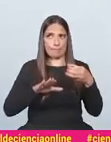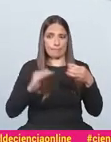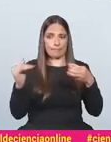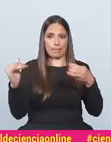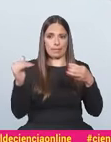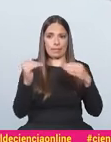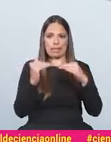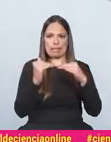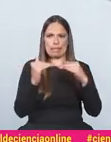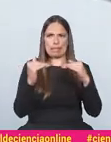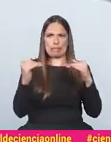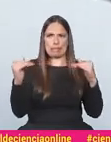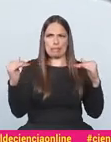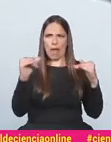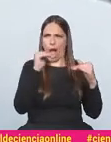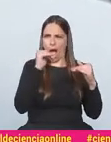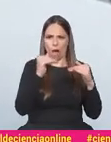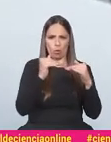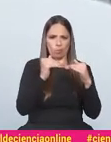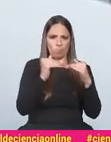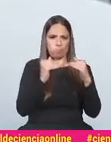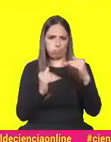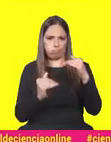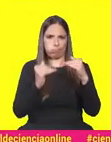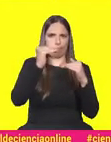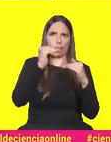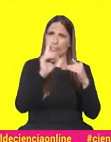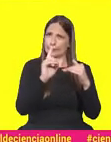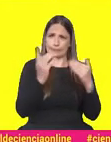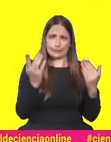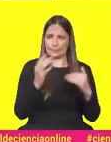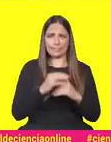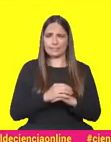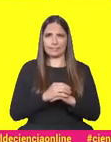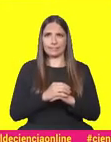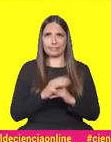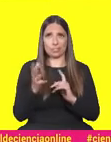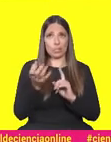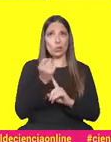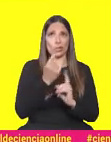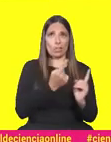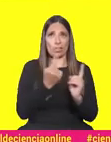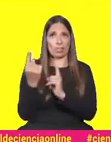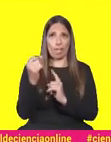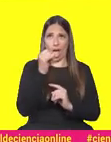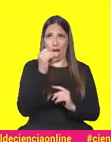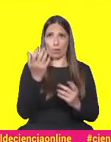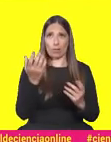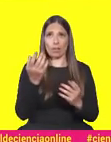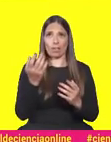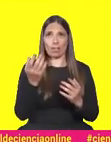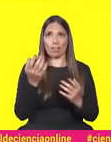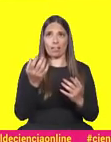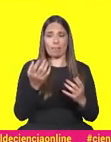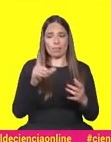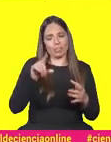o sistema e a água nem sai, nem entra. Uhum. Isto é uma forma de eu conseguir transportar a água na minha garrafa, não é? Mas teria